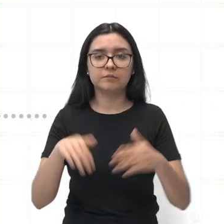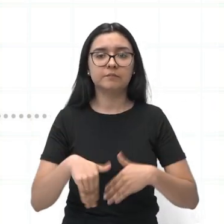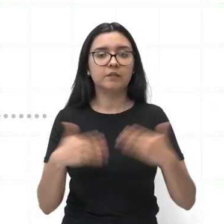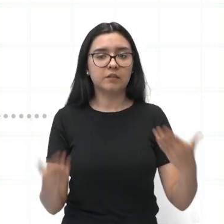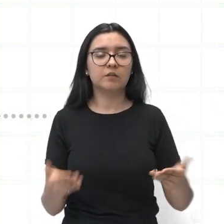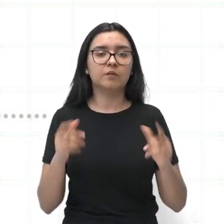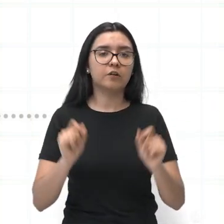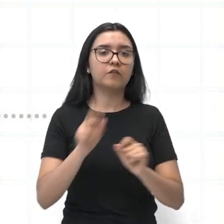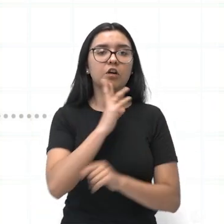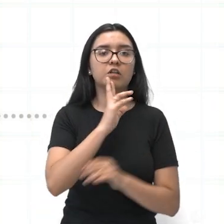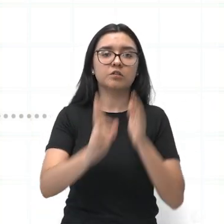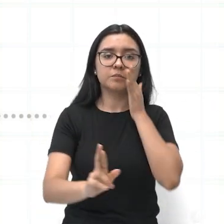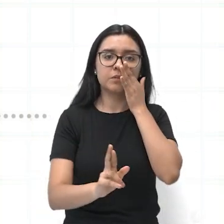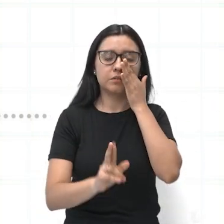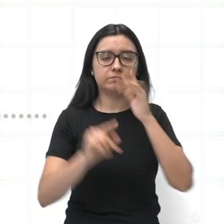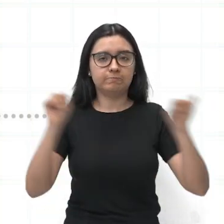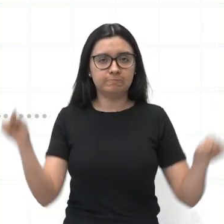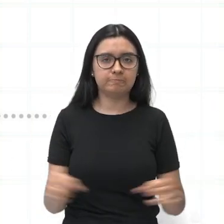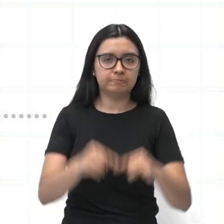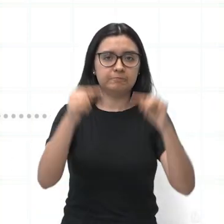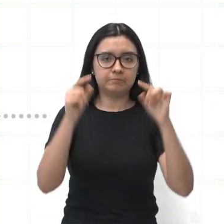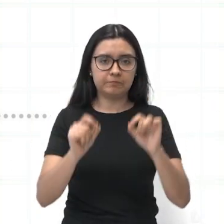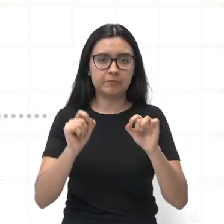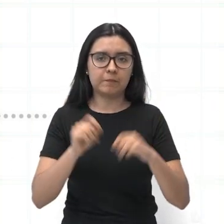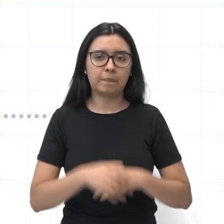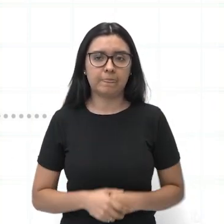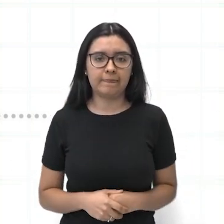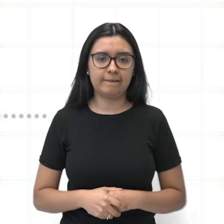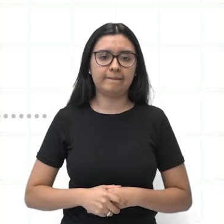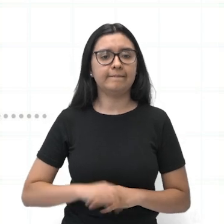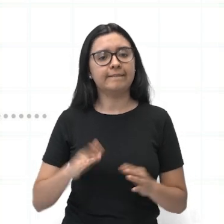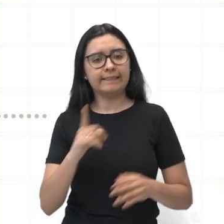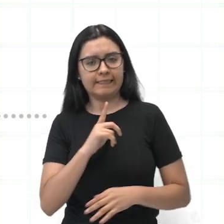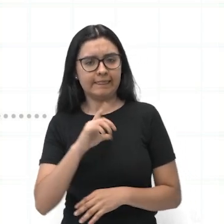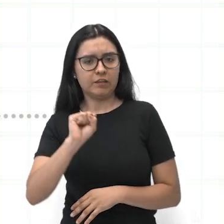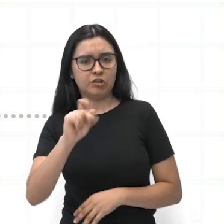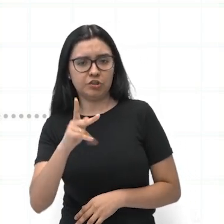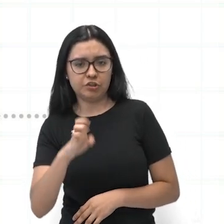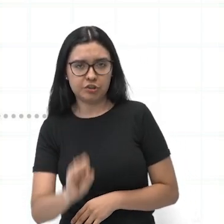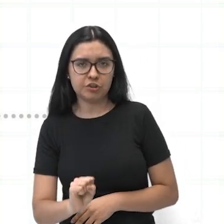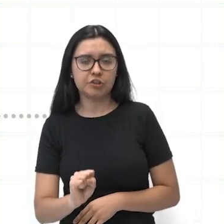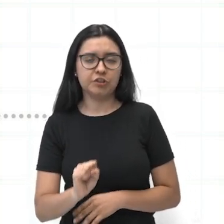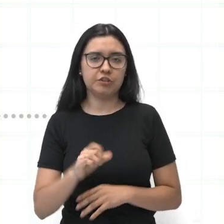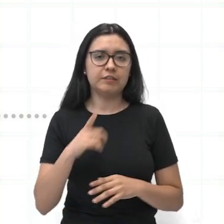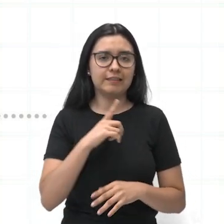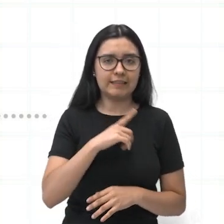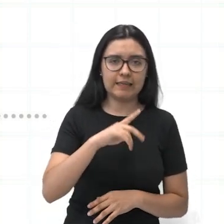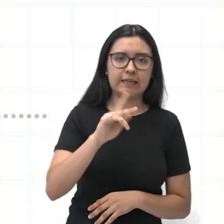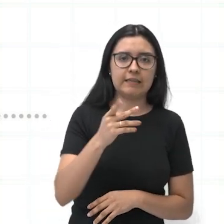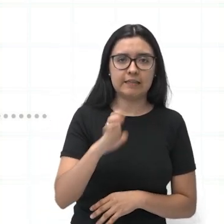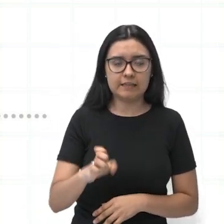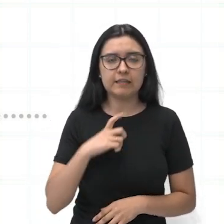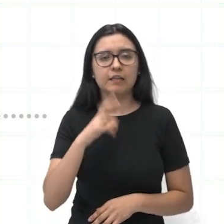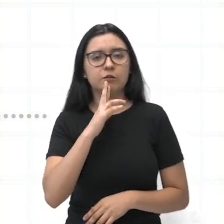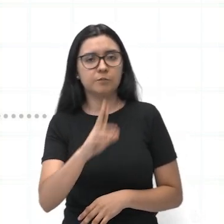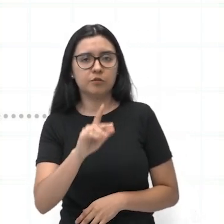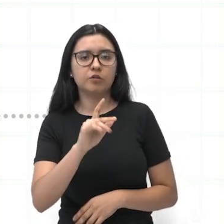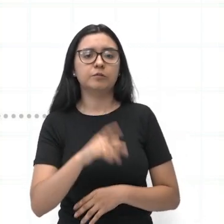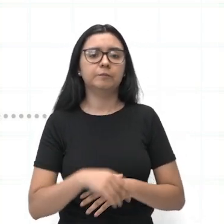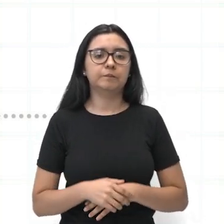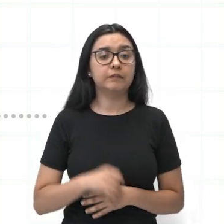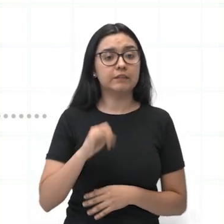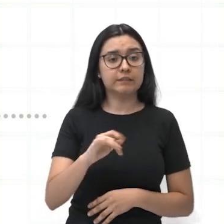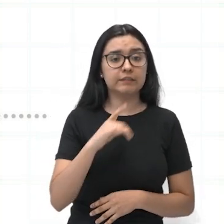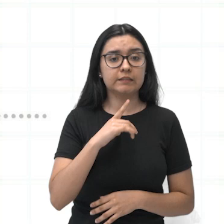que eu vou responder conforme o sujeito. Tem she, responde com she. Tem he, responde com he. Se